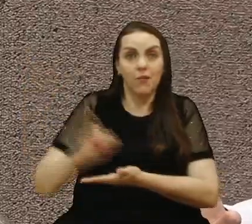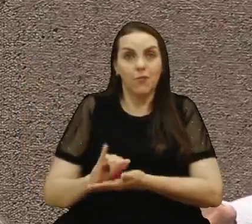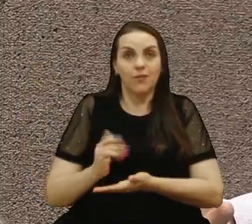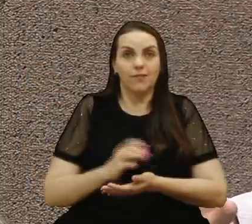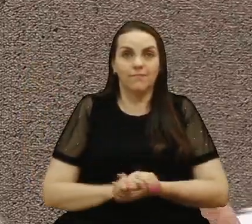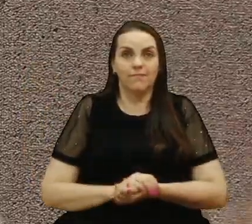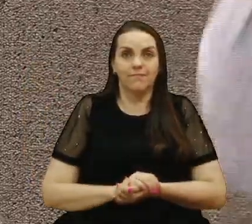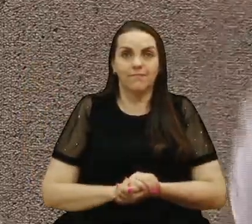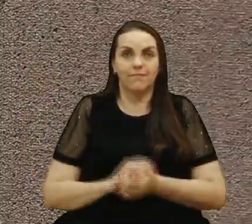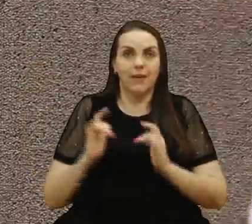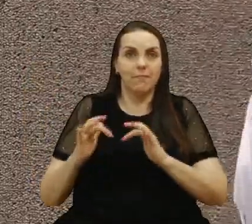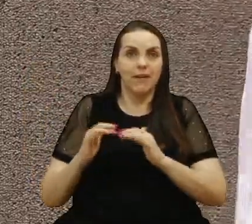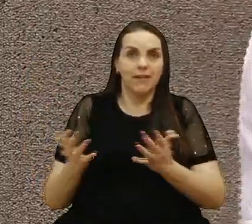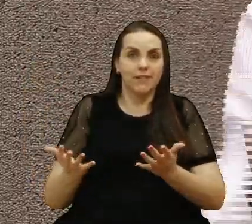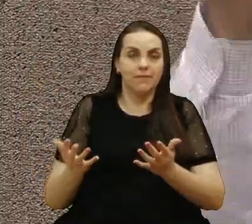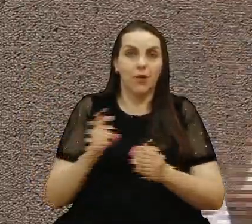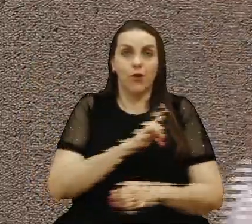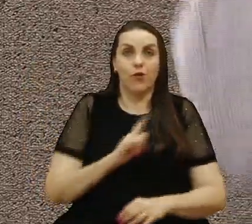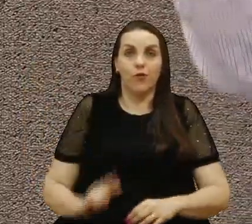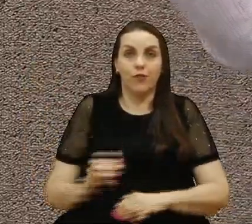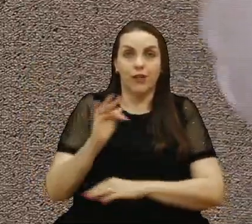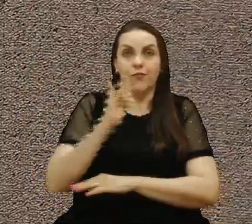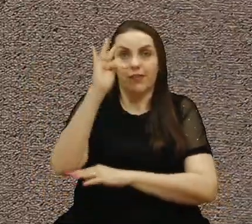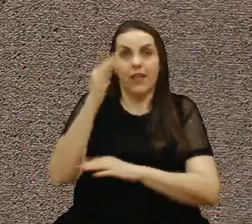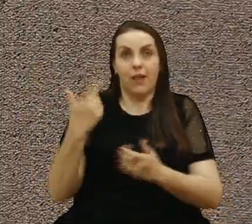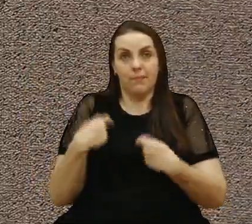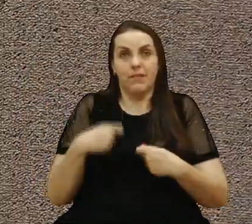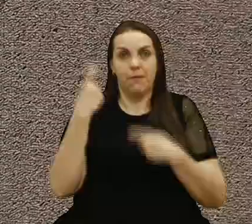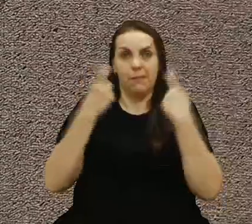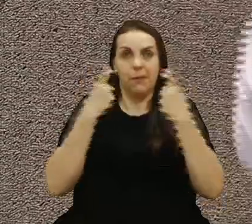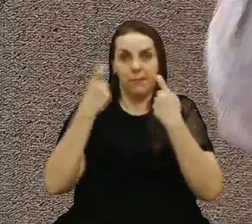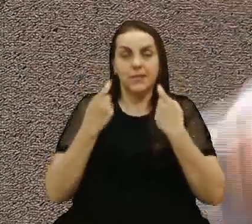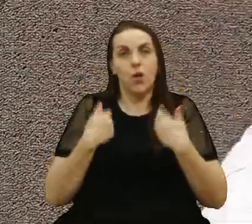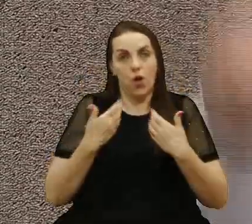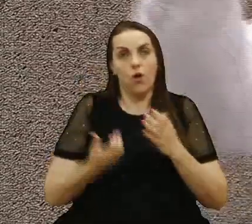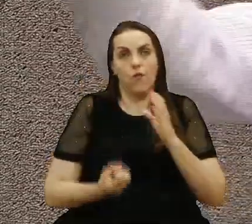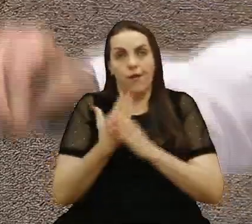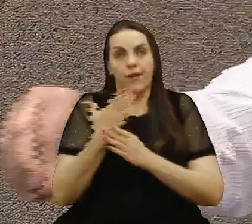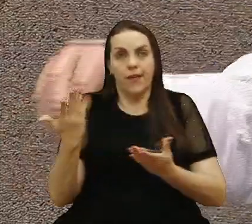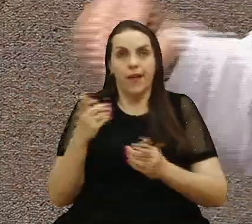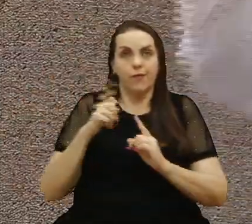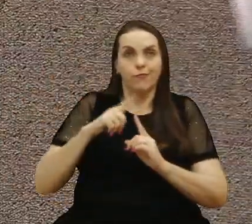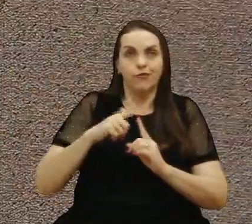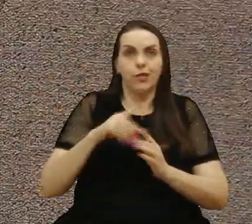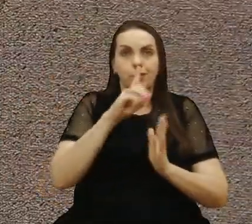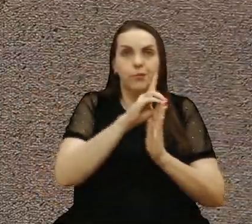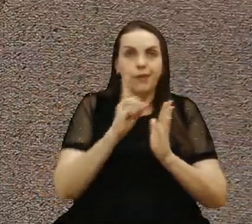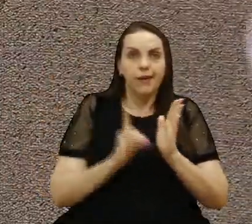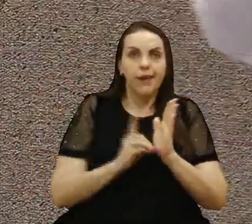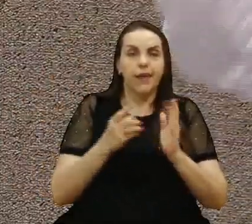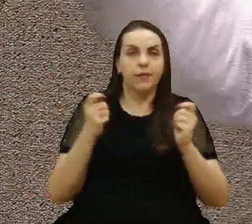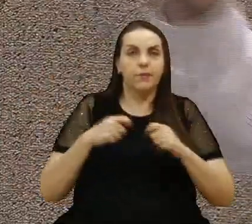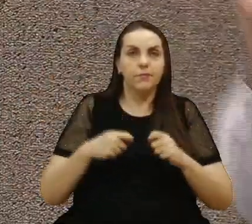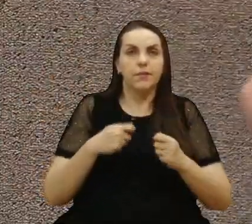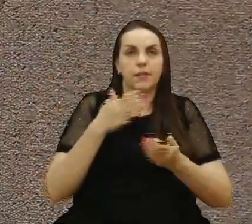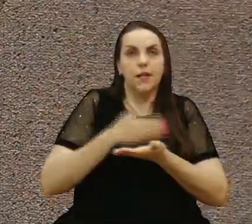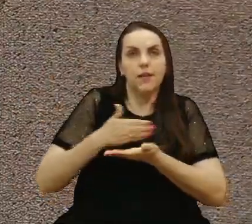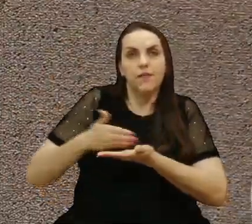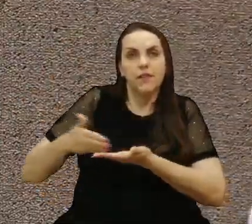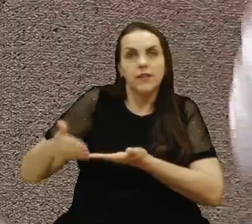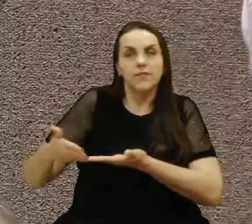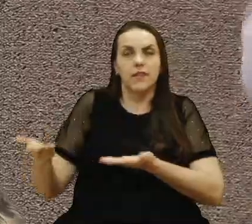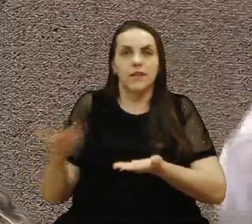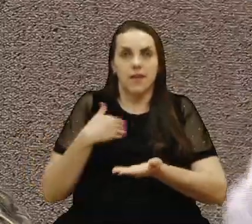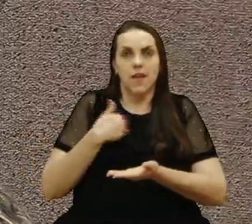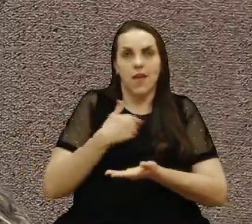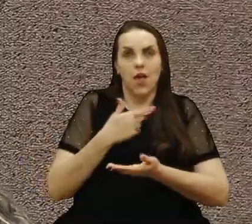importado. E o governo federal, em vez de se preocupar e dizer: não, eu vou fazer um decreto para que eles possam financiar e eu vou